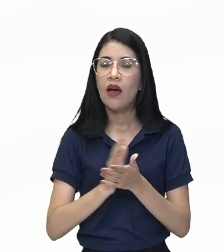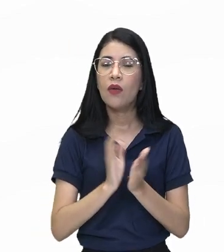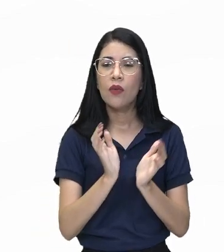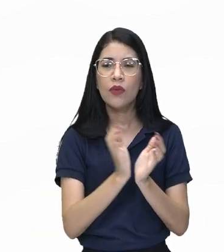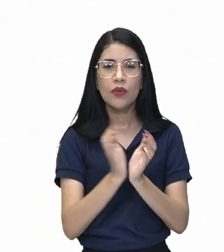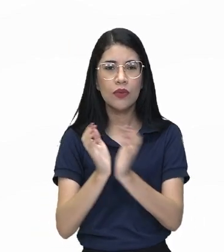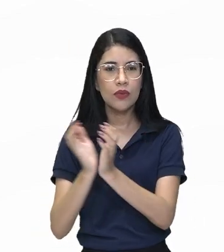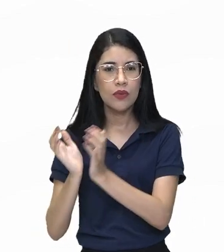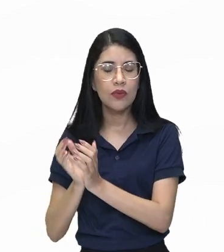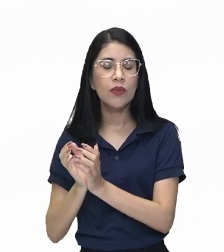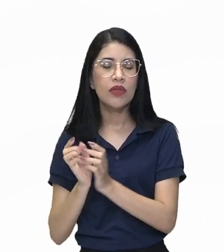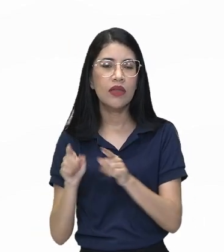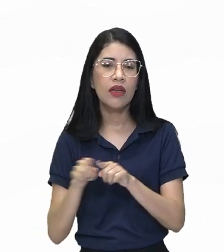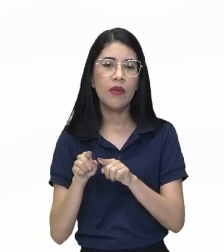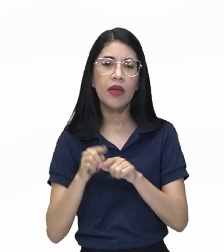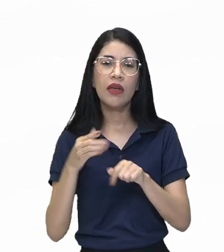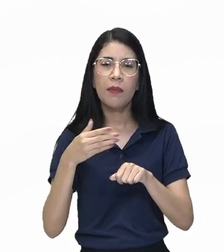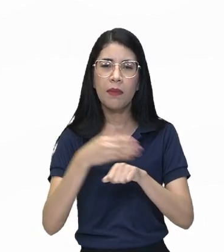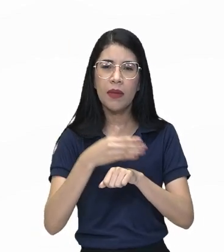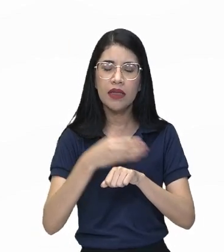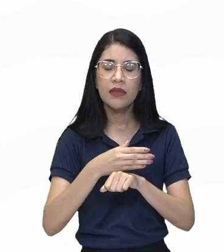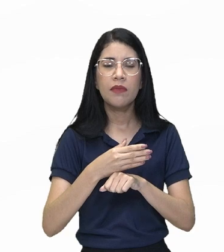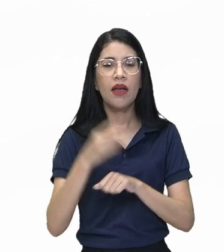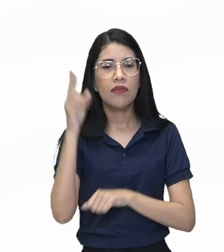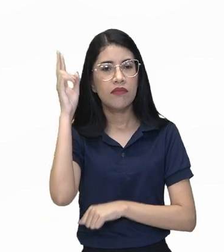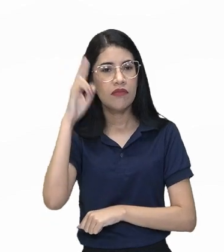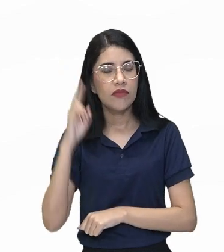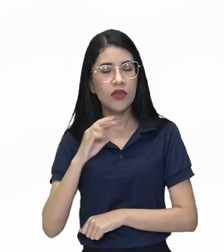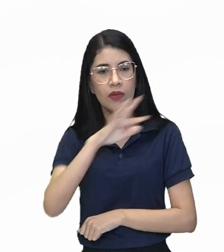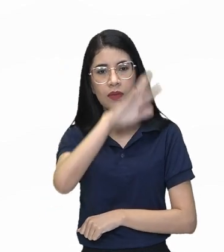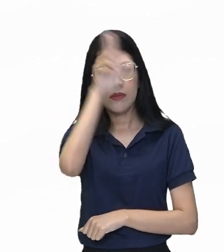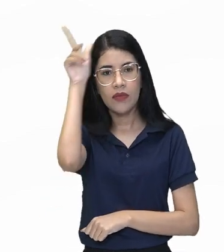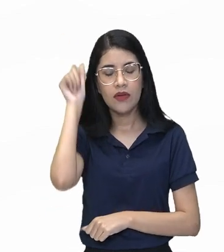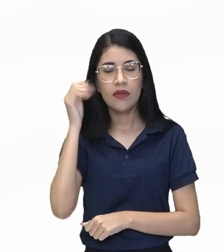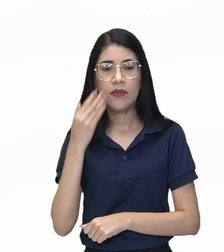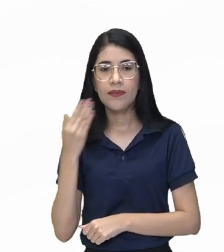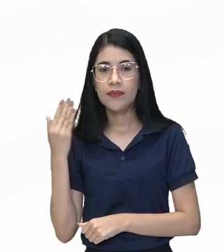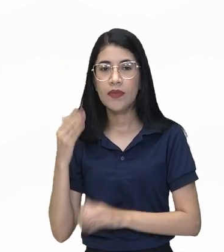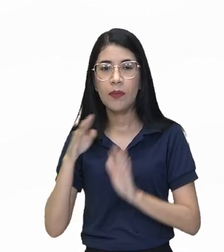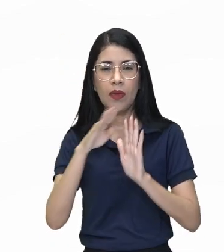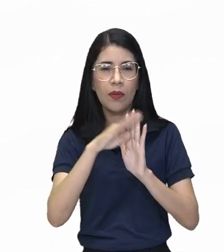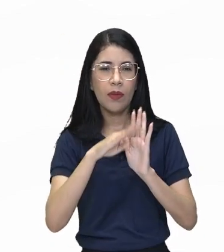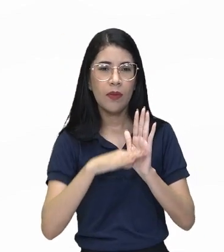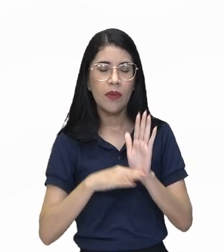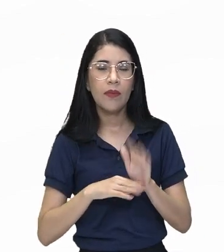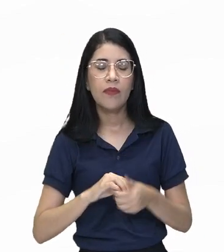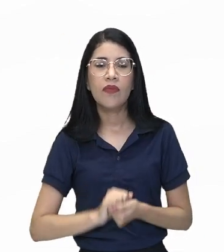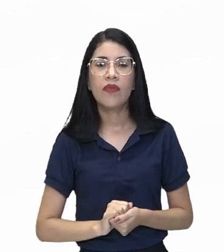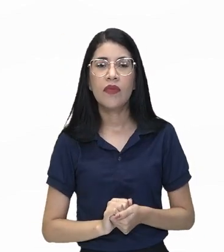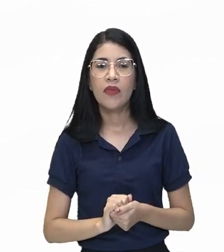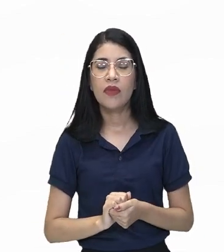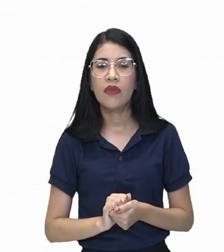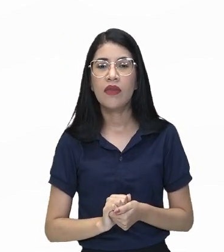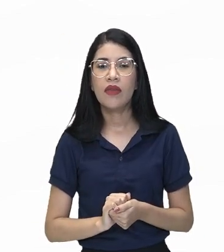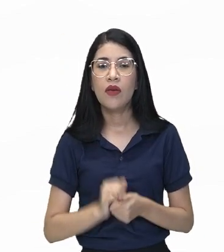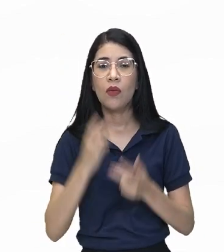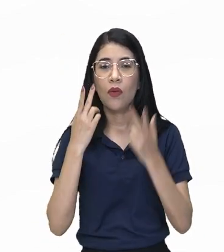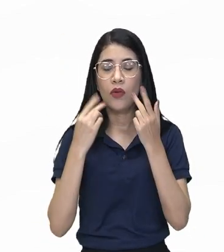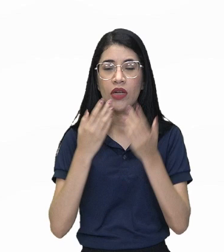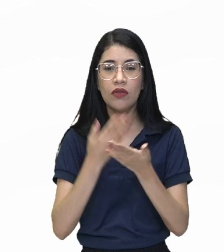teatrais que fazem parte dessa história do Amazonas. Nós temos Teatro Escola do